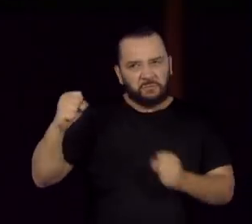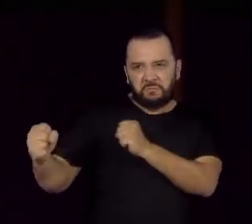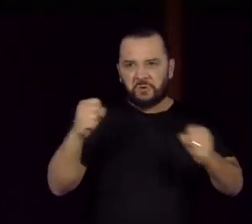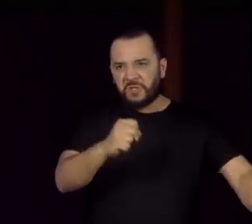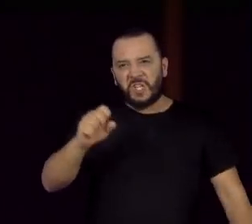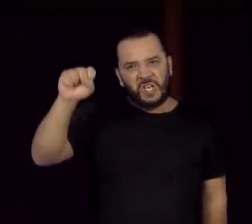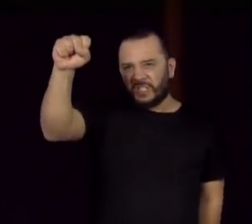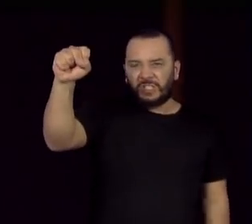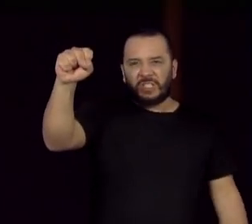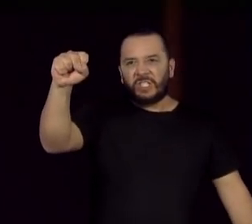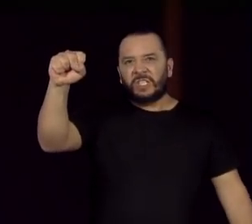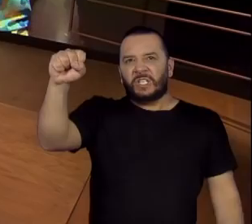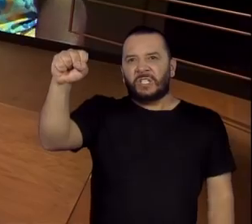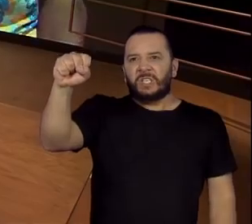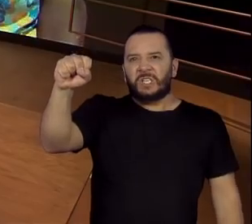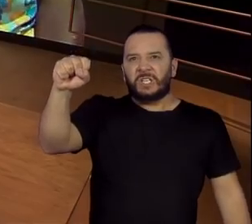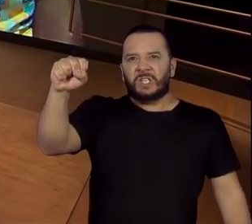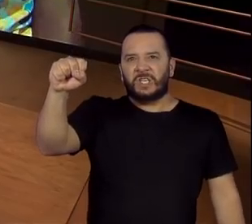is beautiful.